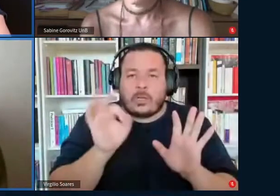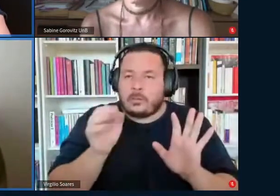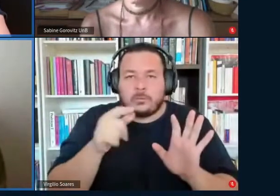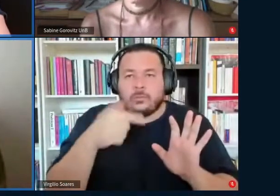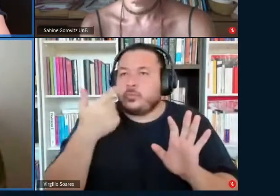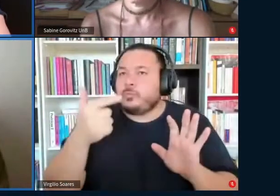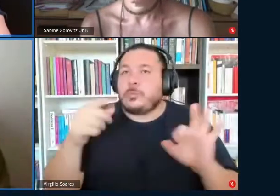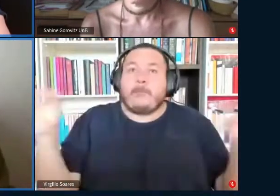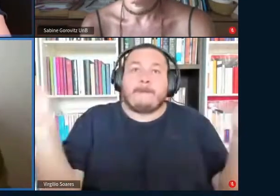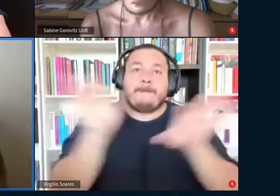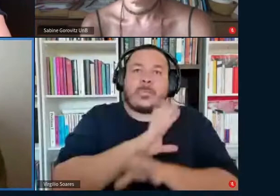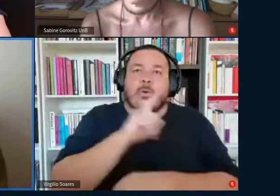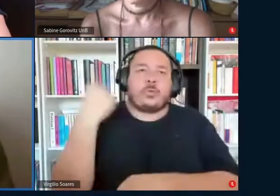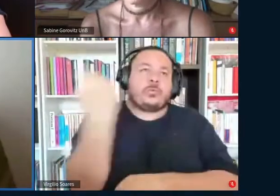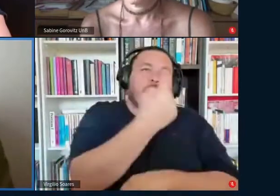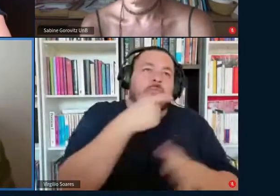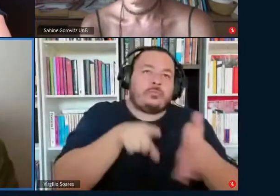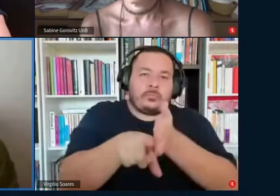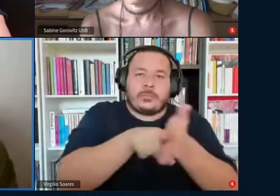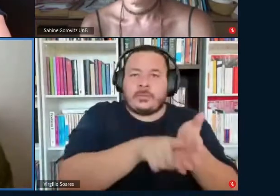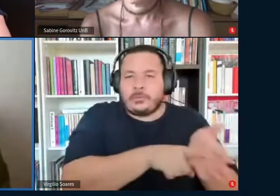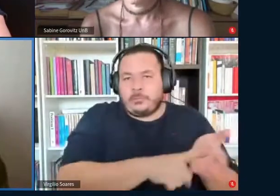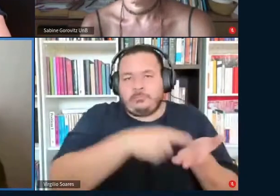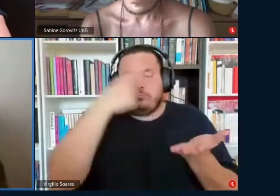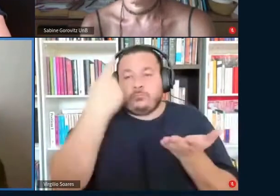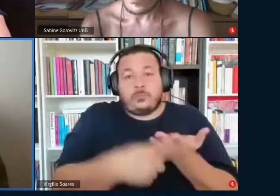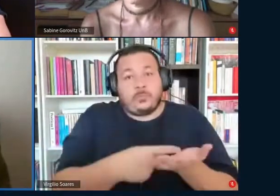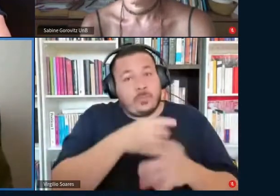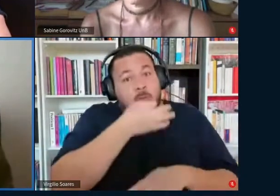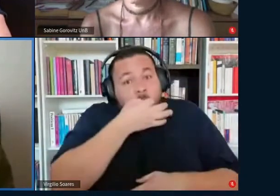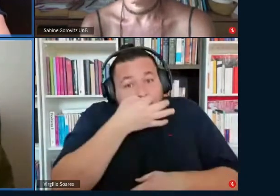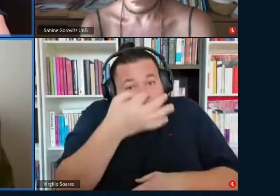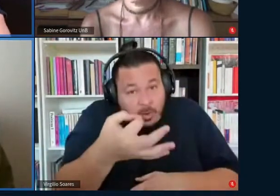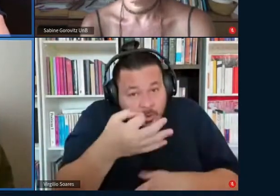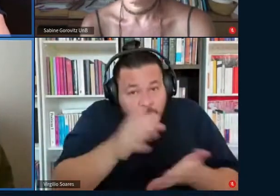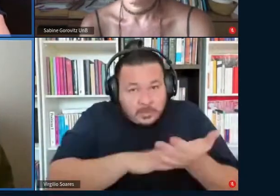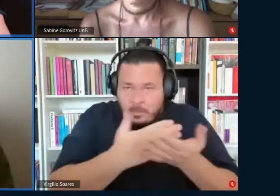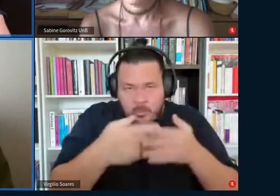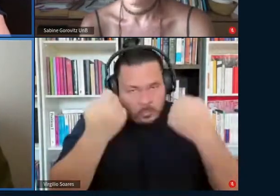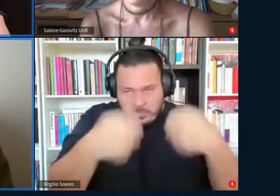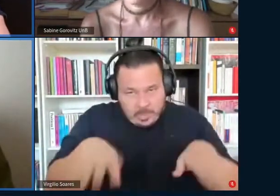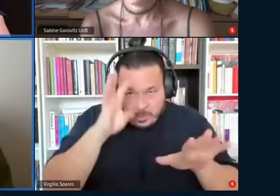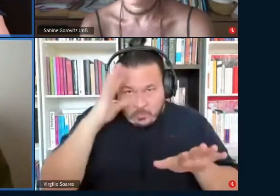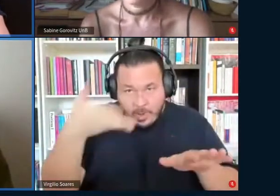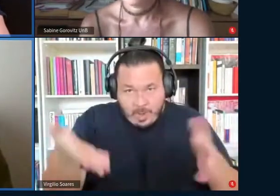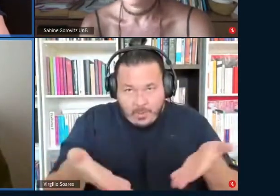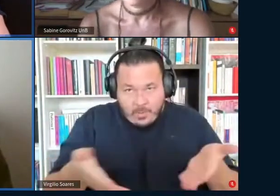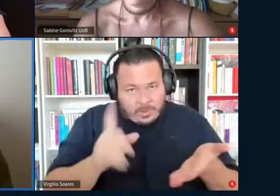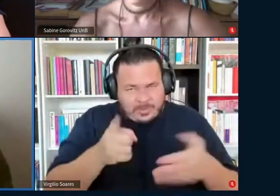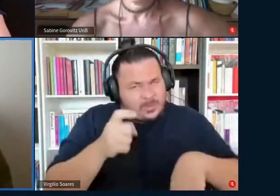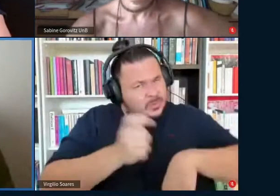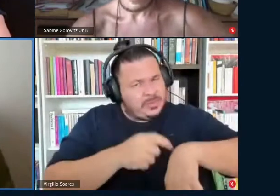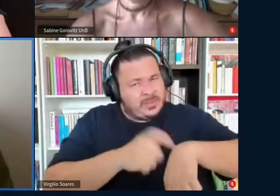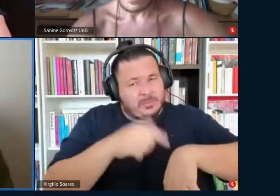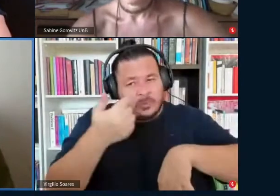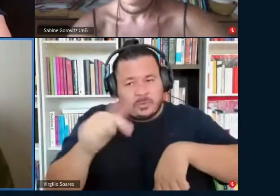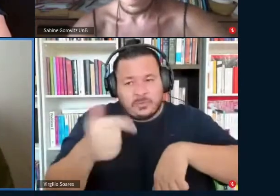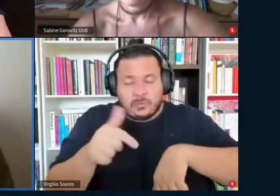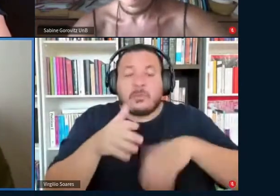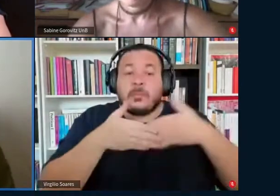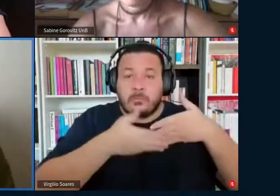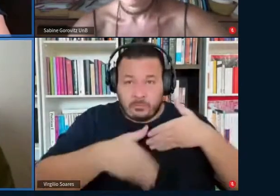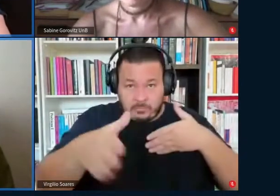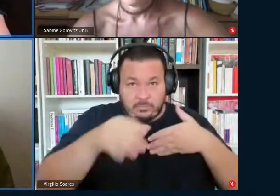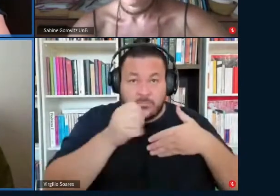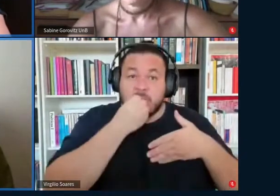dos pesquisadores. Então, dica para o seu doutorado, tá? Você não precisa resolver isso agora, não dá tempo, mas eu acho que isso é uma coisa